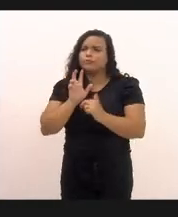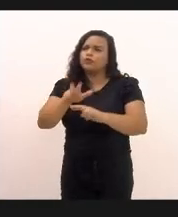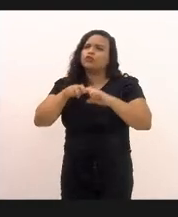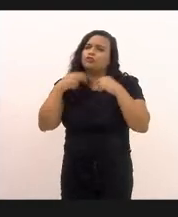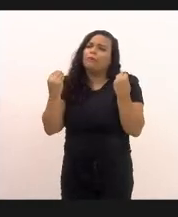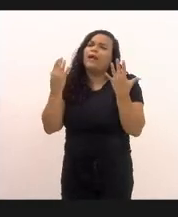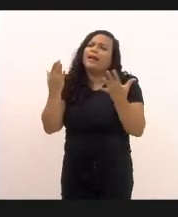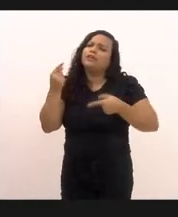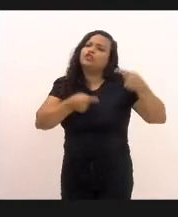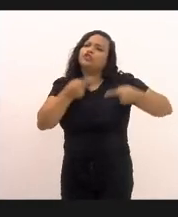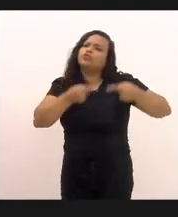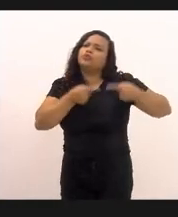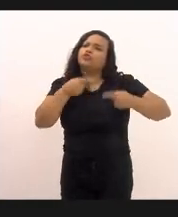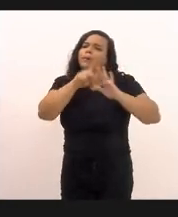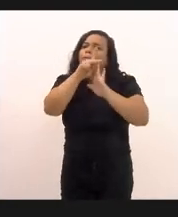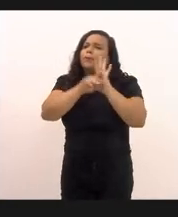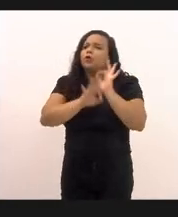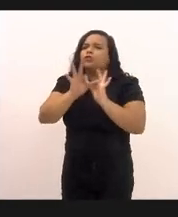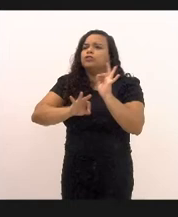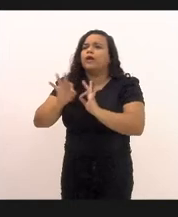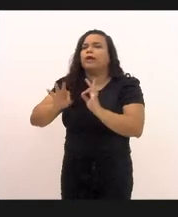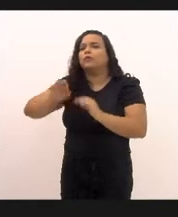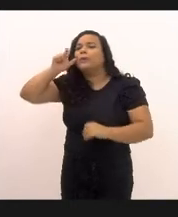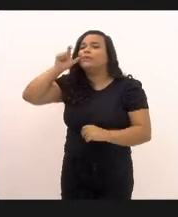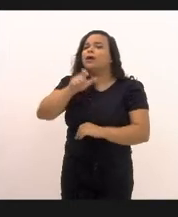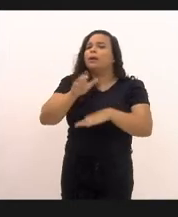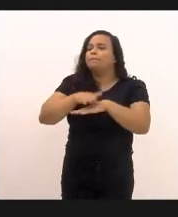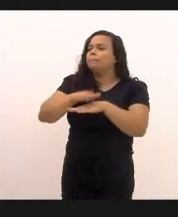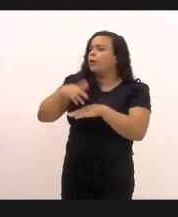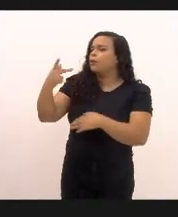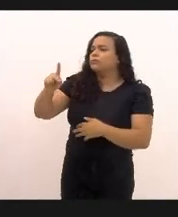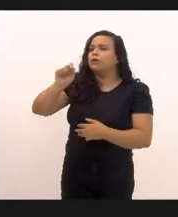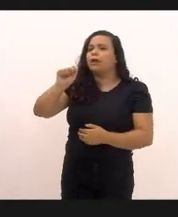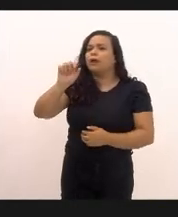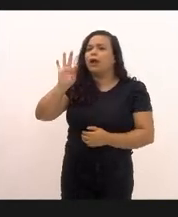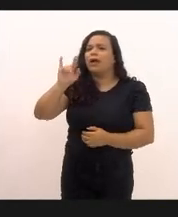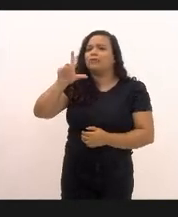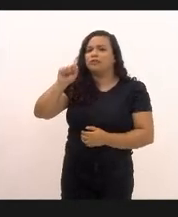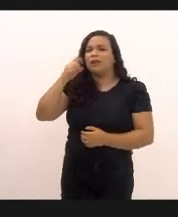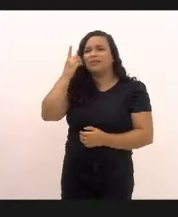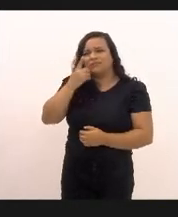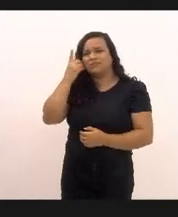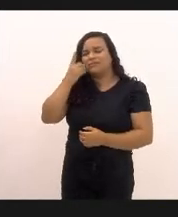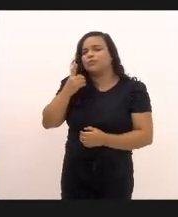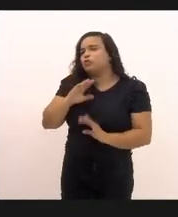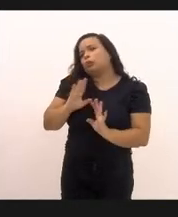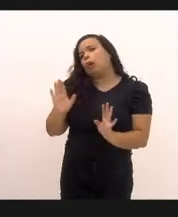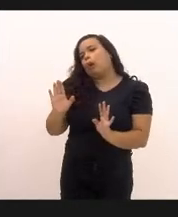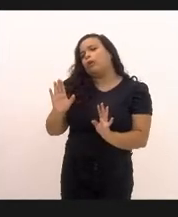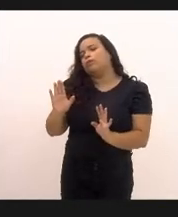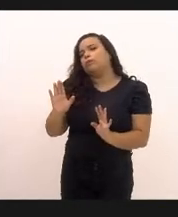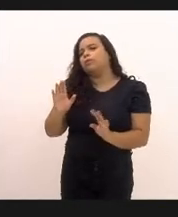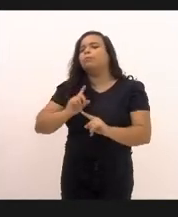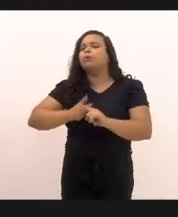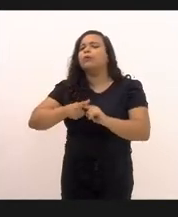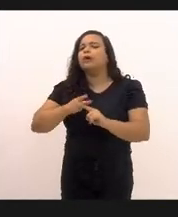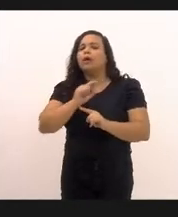os projetos de interesse do deputado Átila Nunes. Pois, aqueles que não interessa a